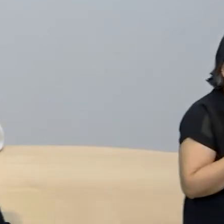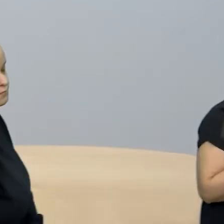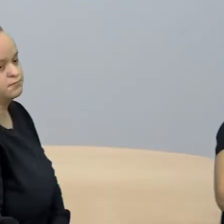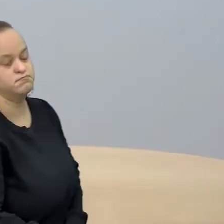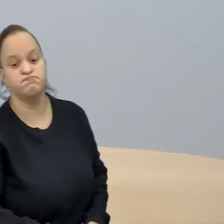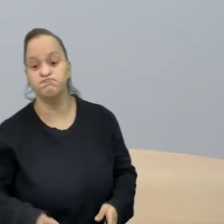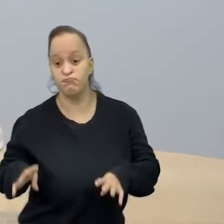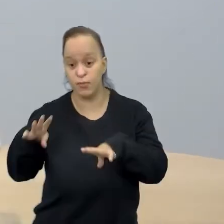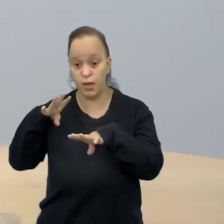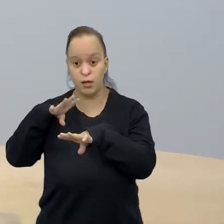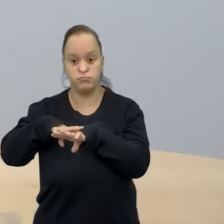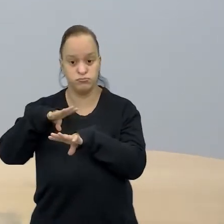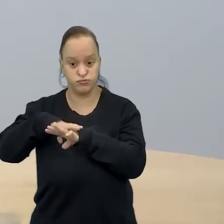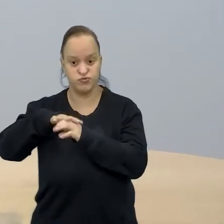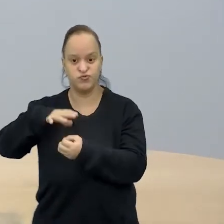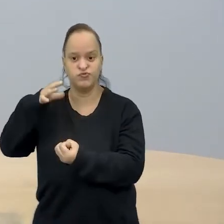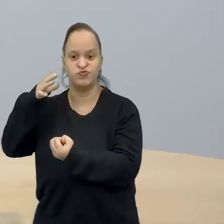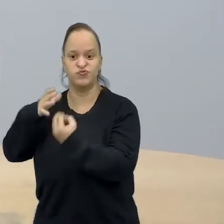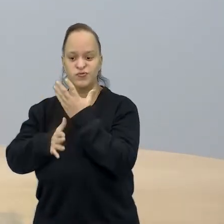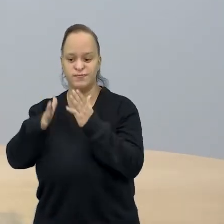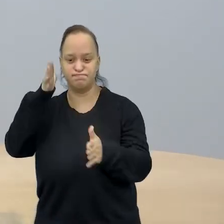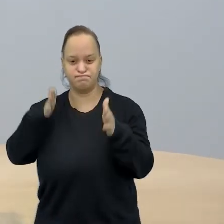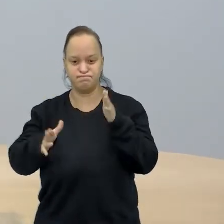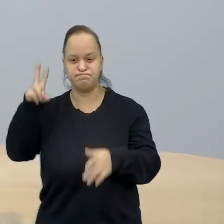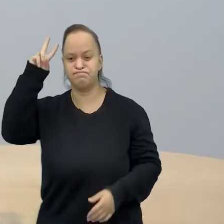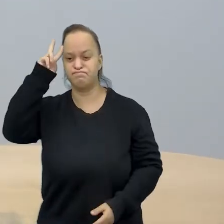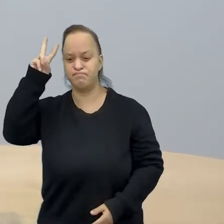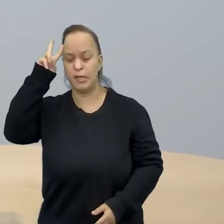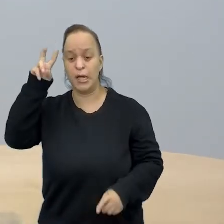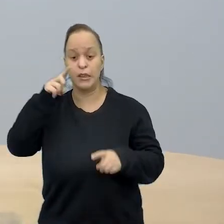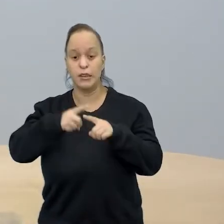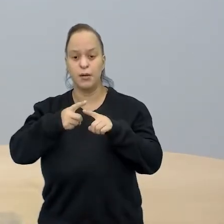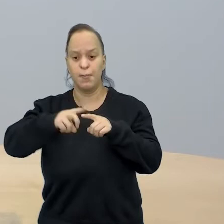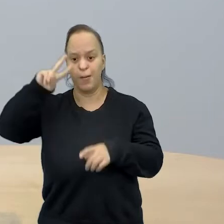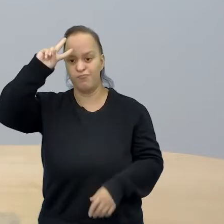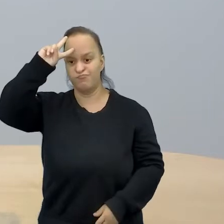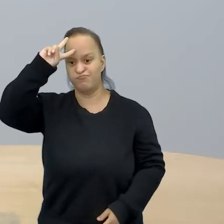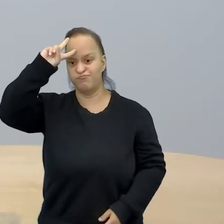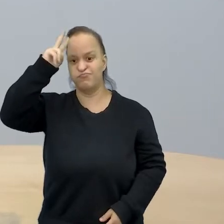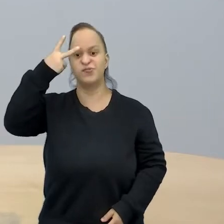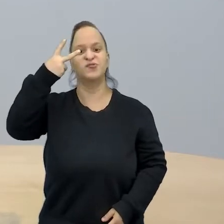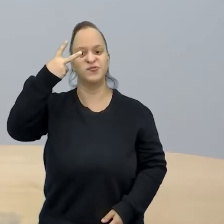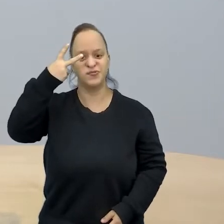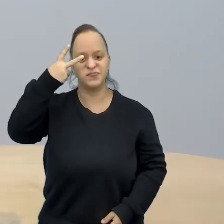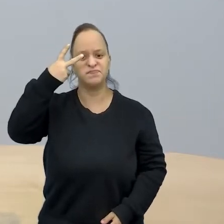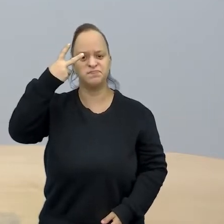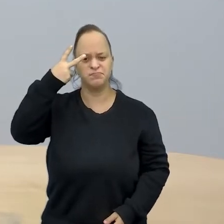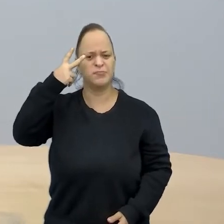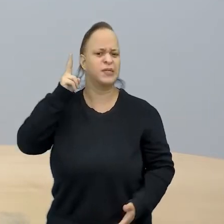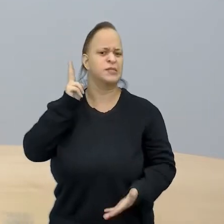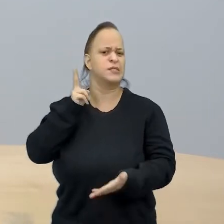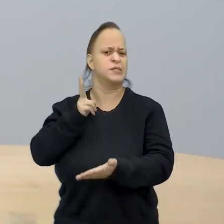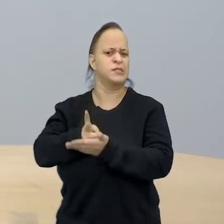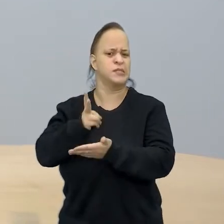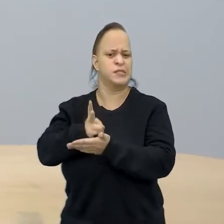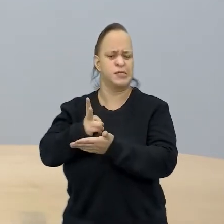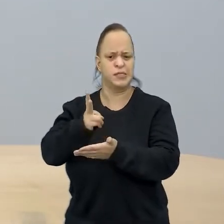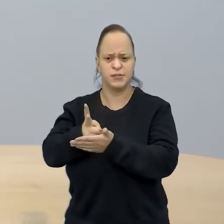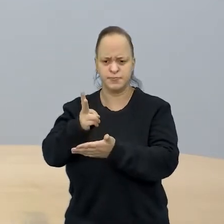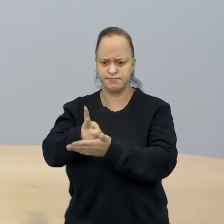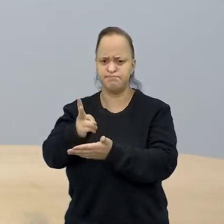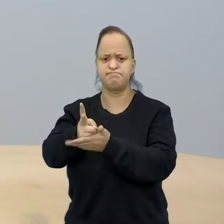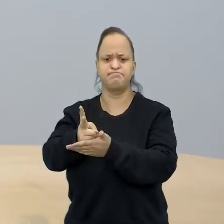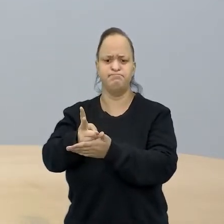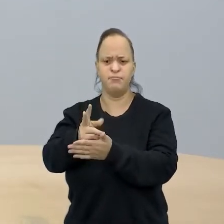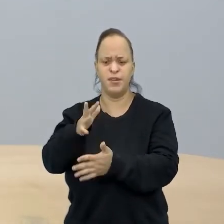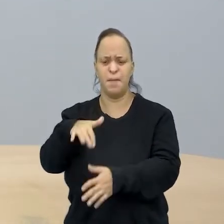precisamente desse momento histórico e dessa mudança de mentalidade que vai se tornando cada vez mais forte na Europa e também depois vai